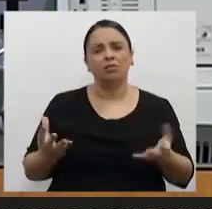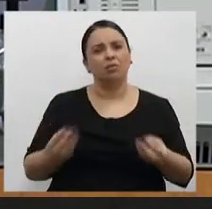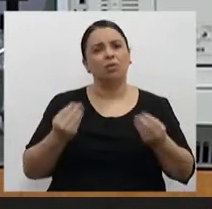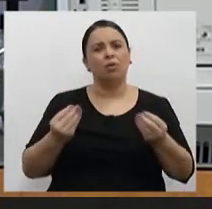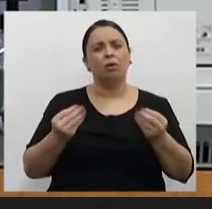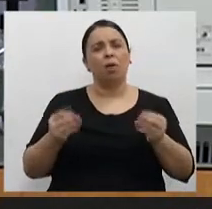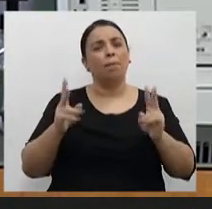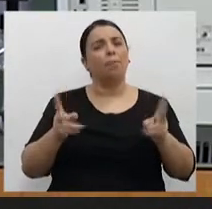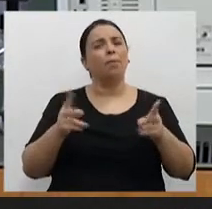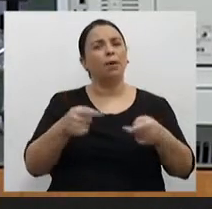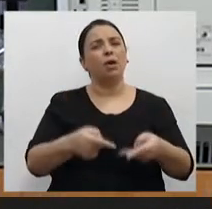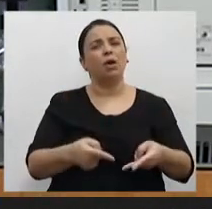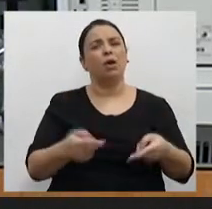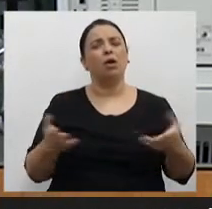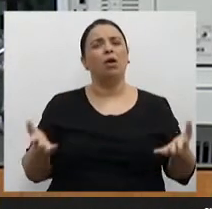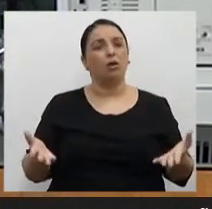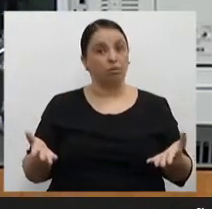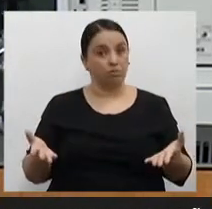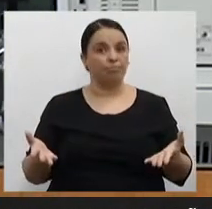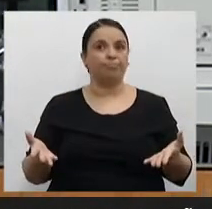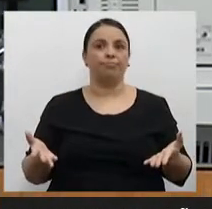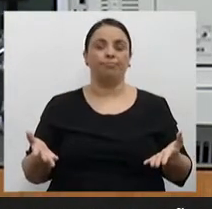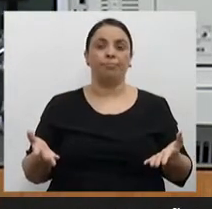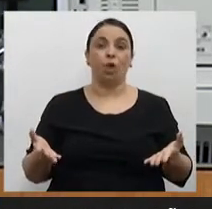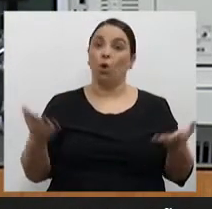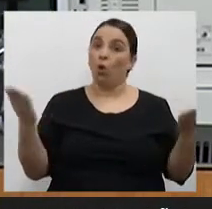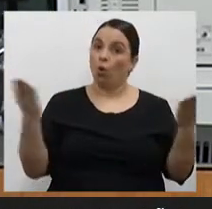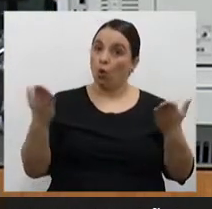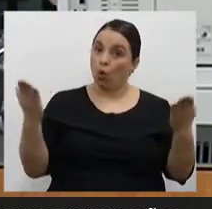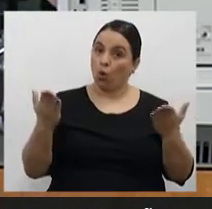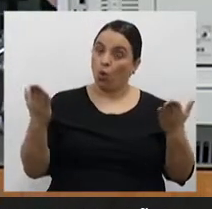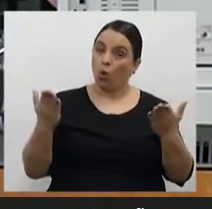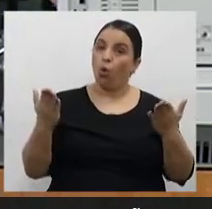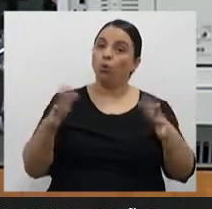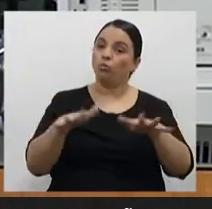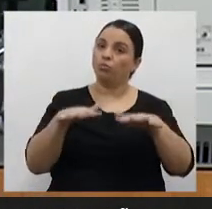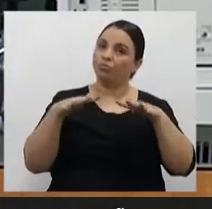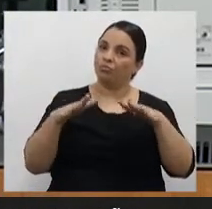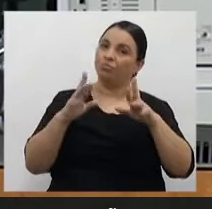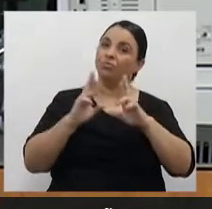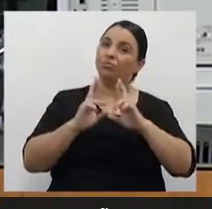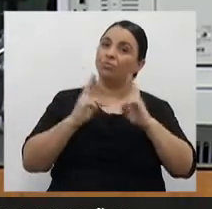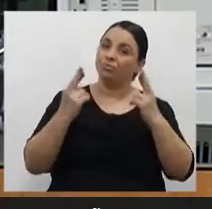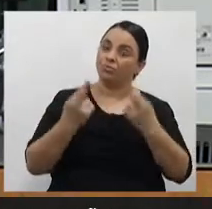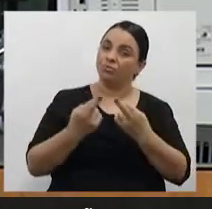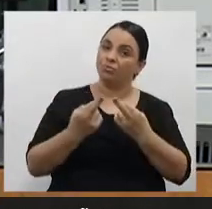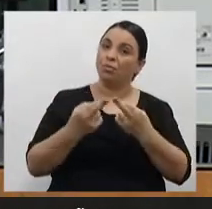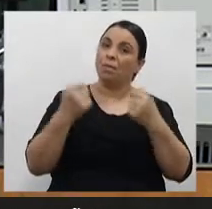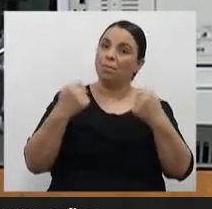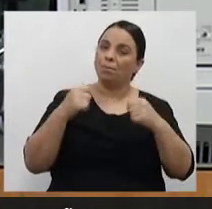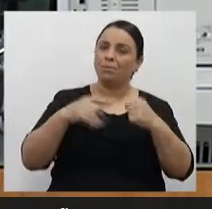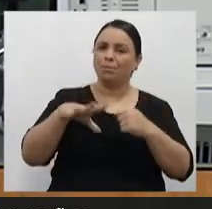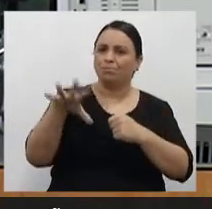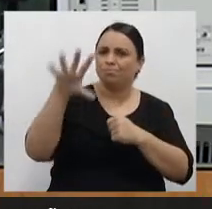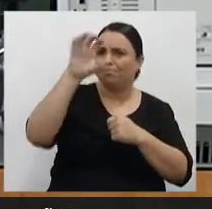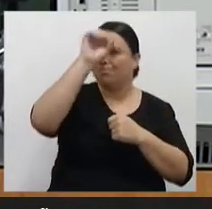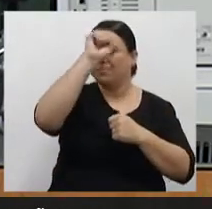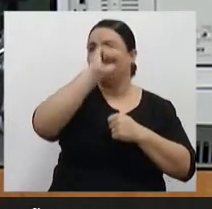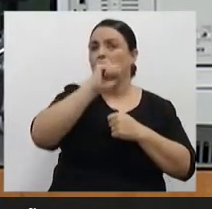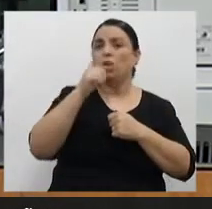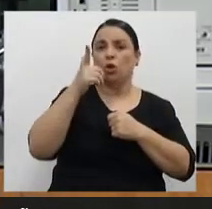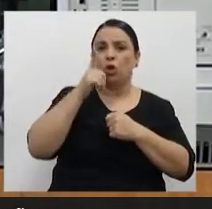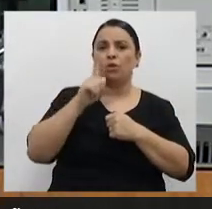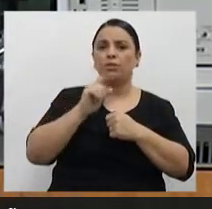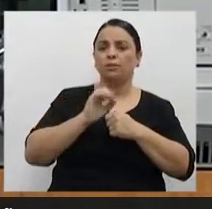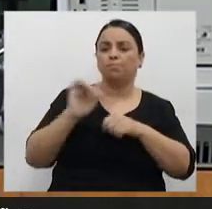tirar muita coisa dessa reunião para que nós possamos dar esse andamento rápido, né? Porque, como